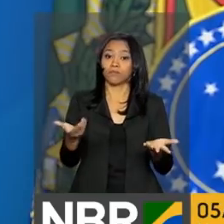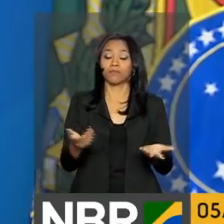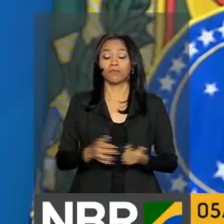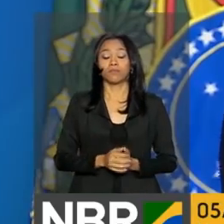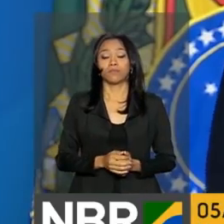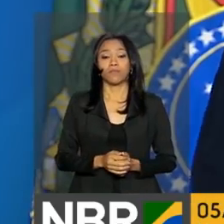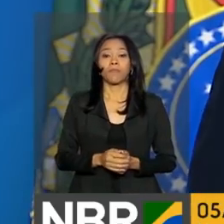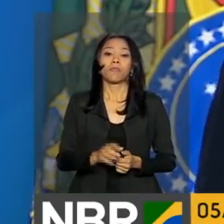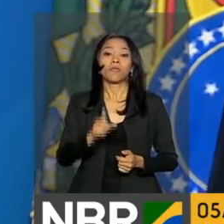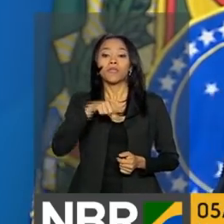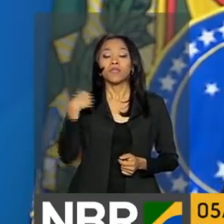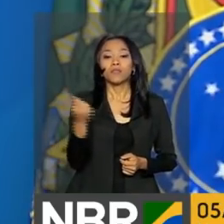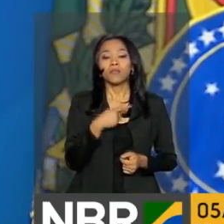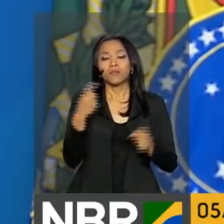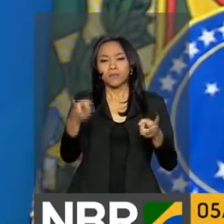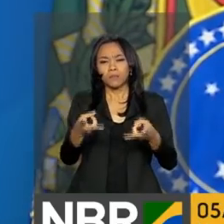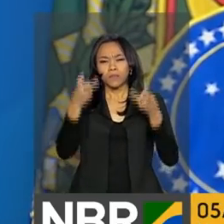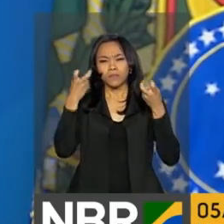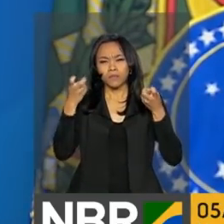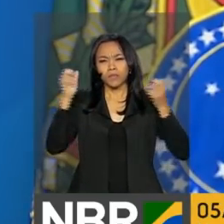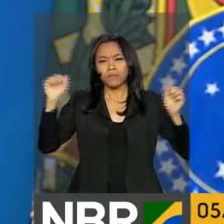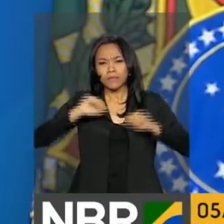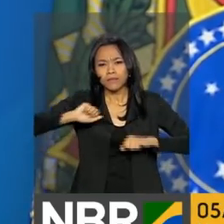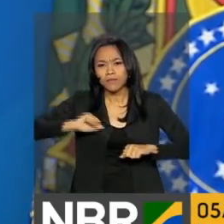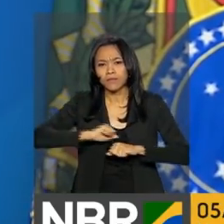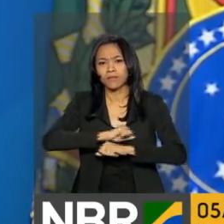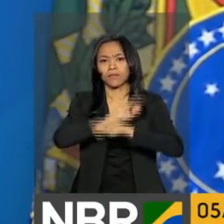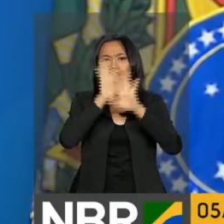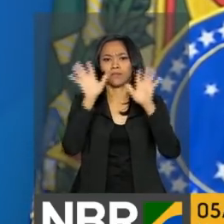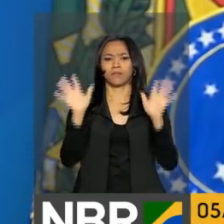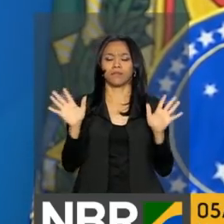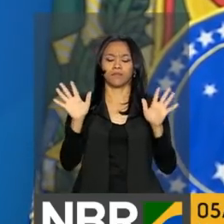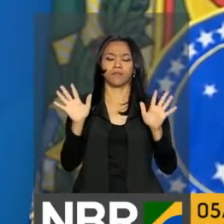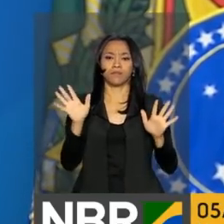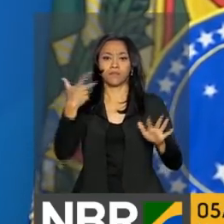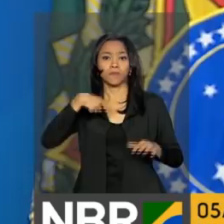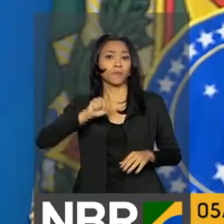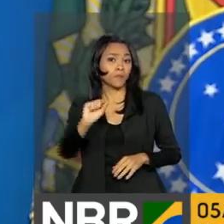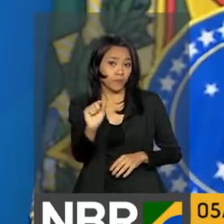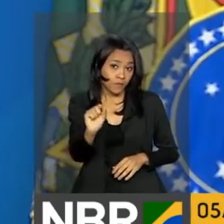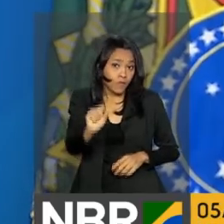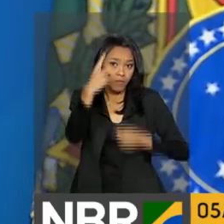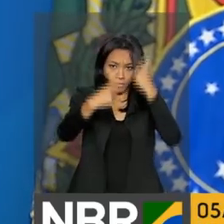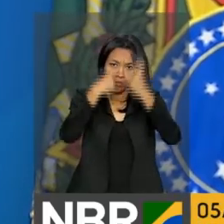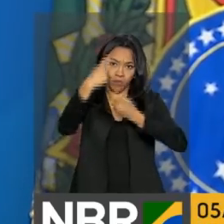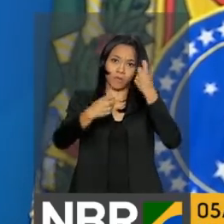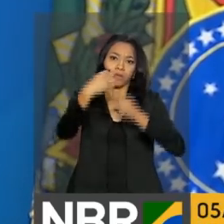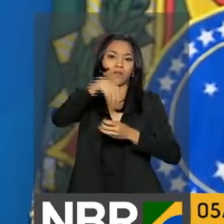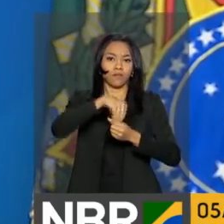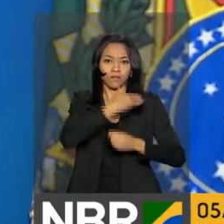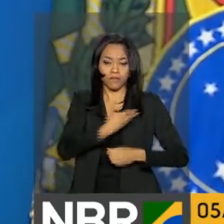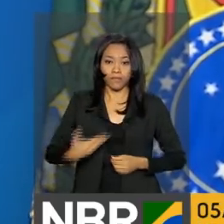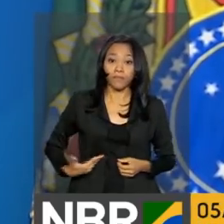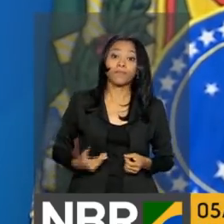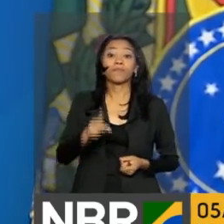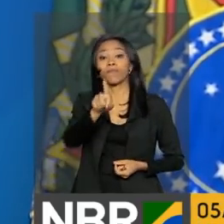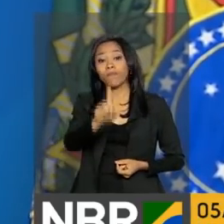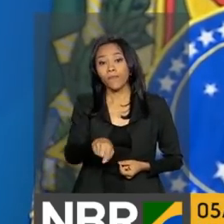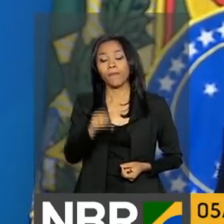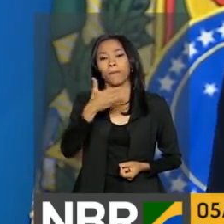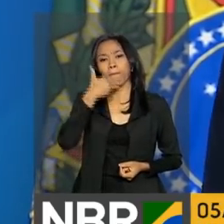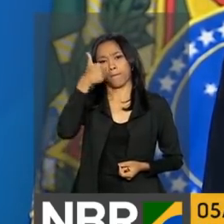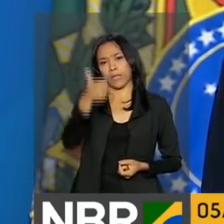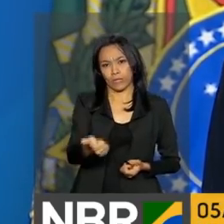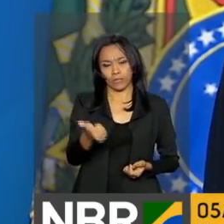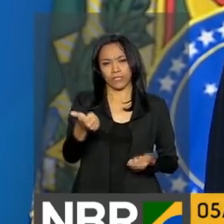nós verificamos com total clareza é uma preocupação do nosso governo que é trazer melhorias